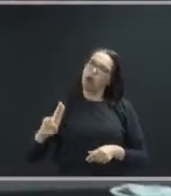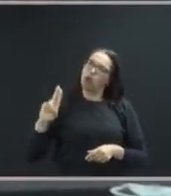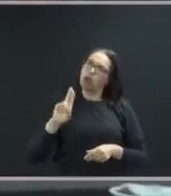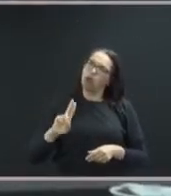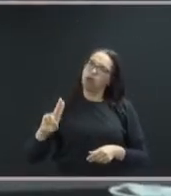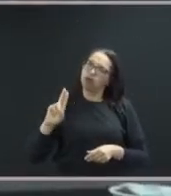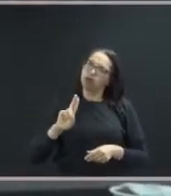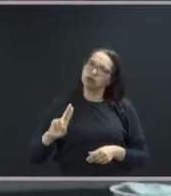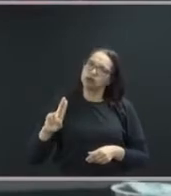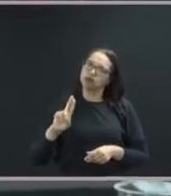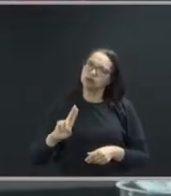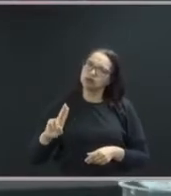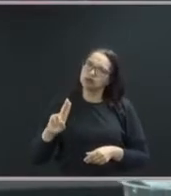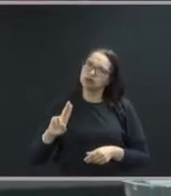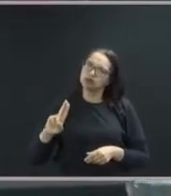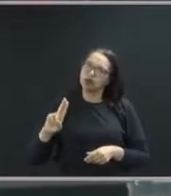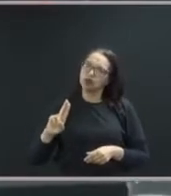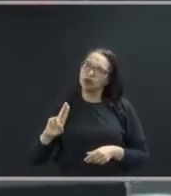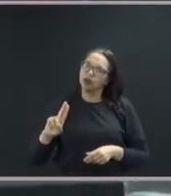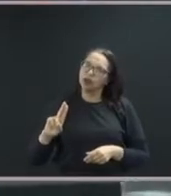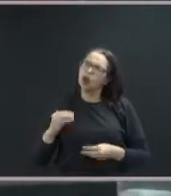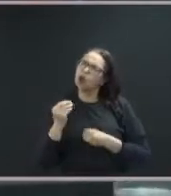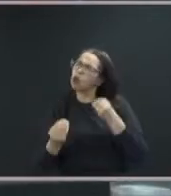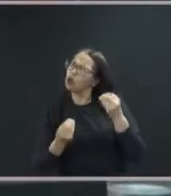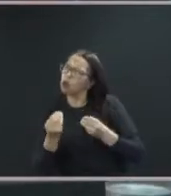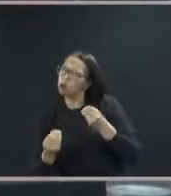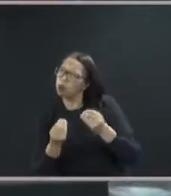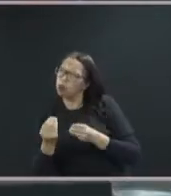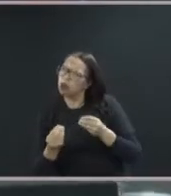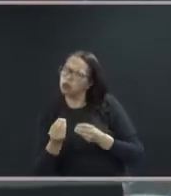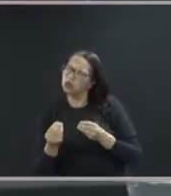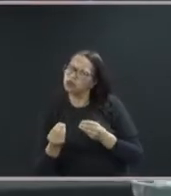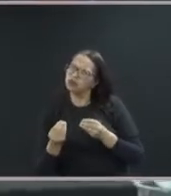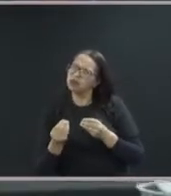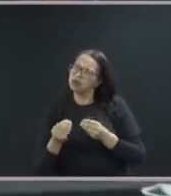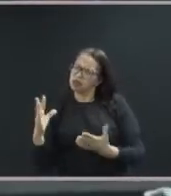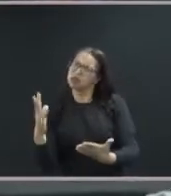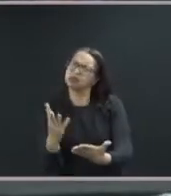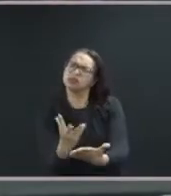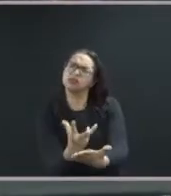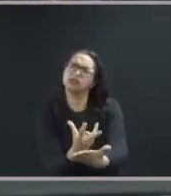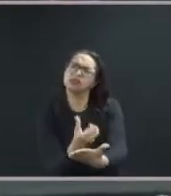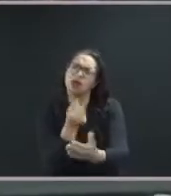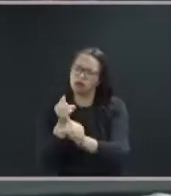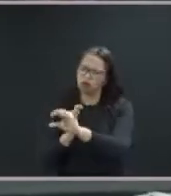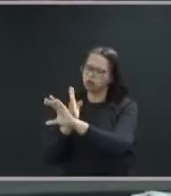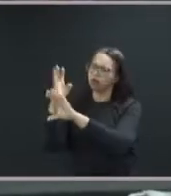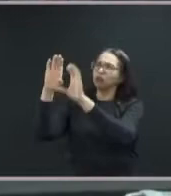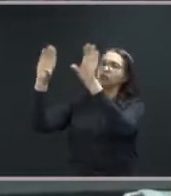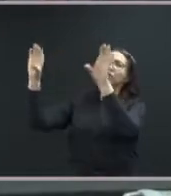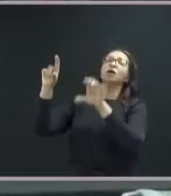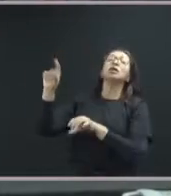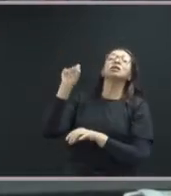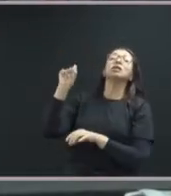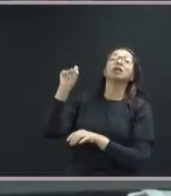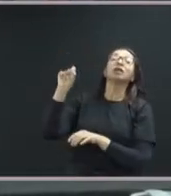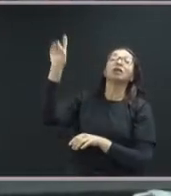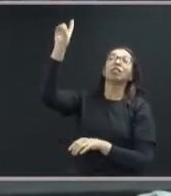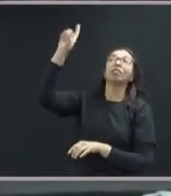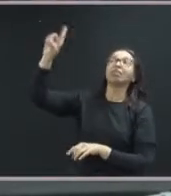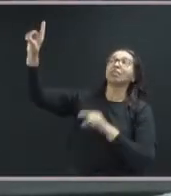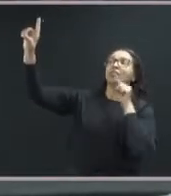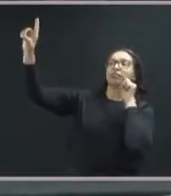Quem atrai o homem, quem salva o homem, quem preserva o homem, quem leva o homem para o céu... É